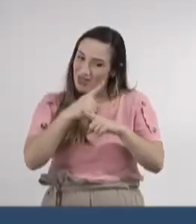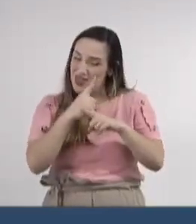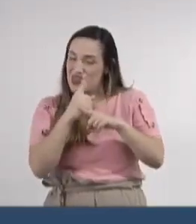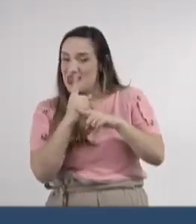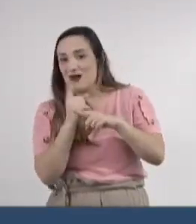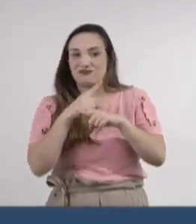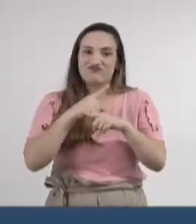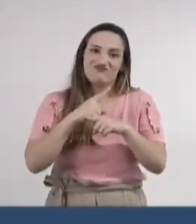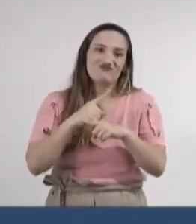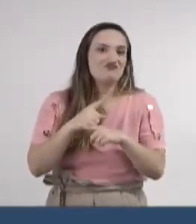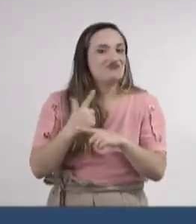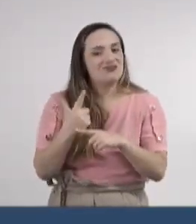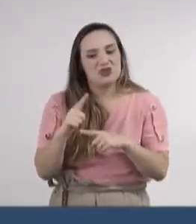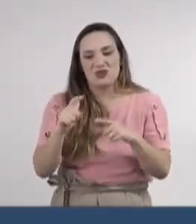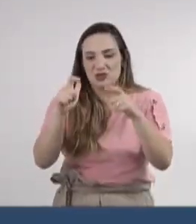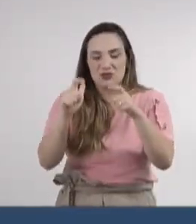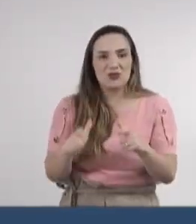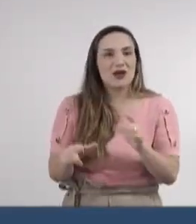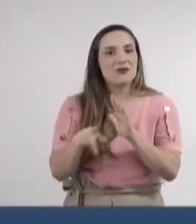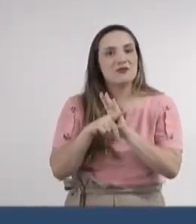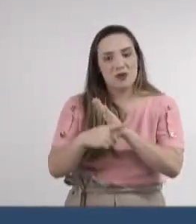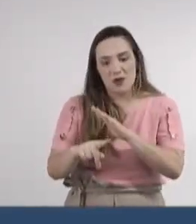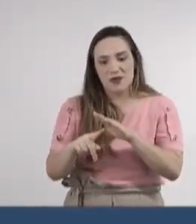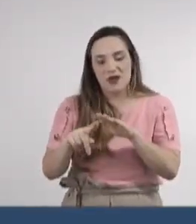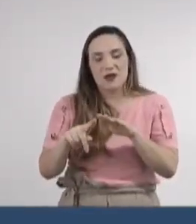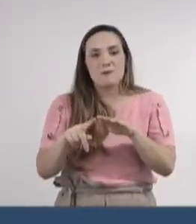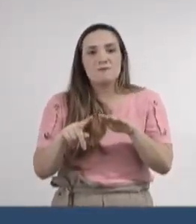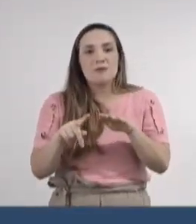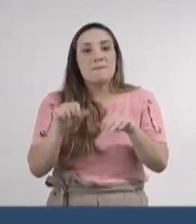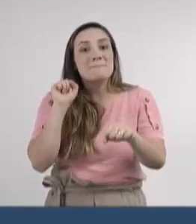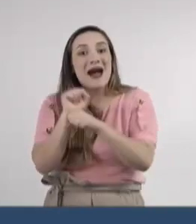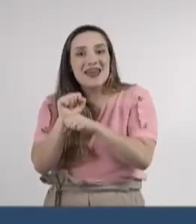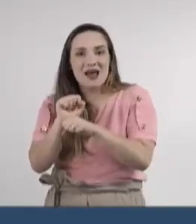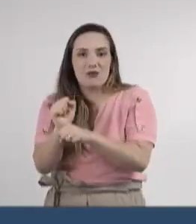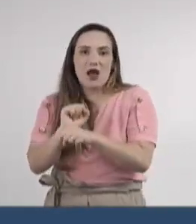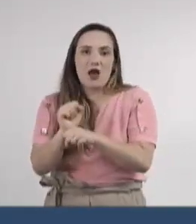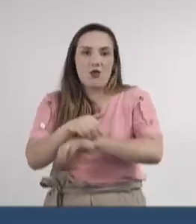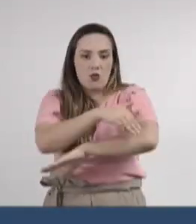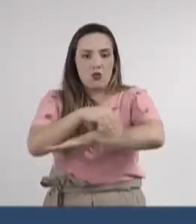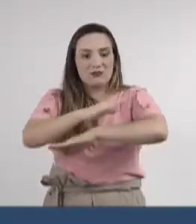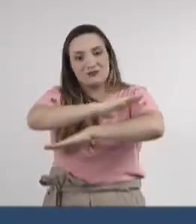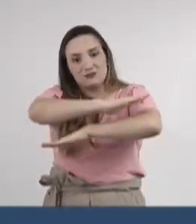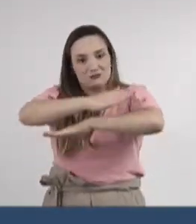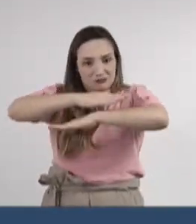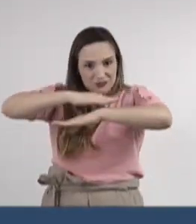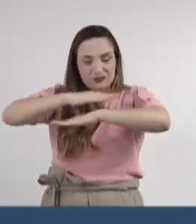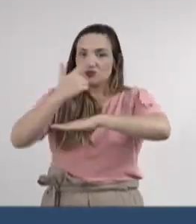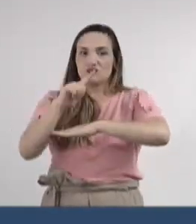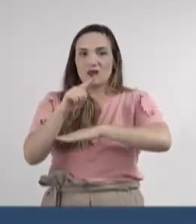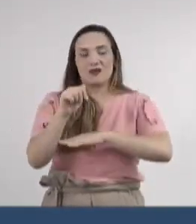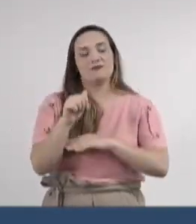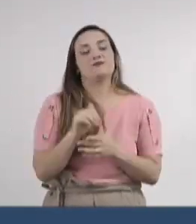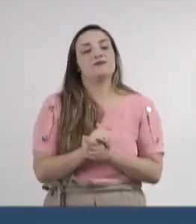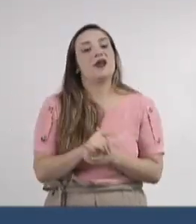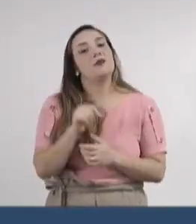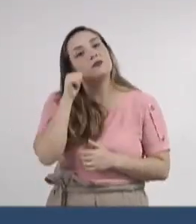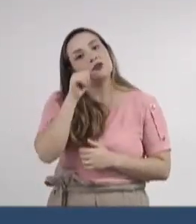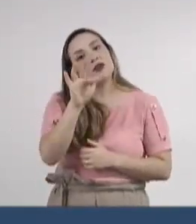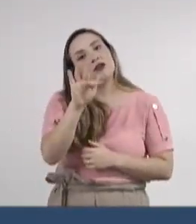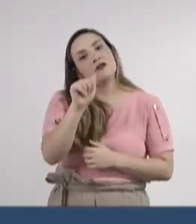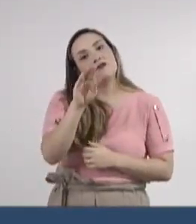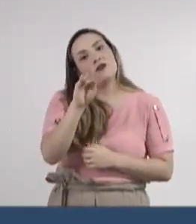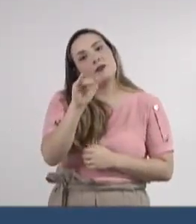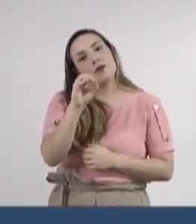e o local não possui acostamento. Essa solicitação foi enviada ao nosso mandato pela senhora Fabiola